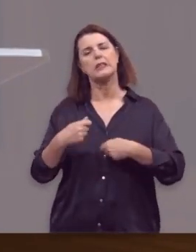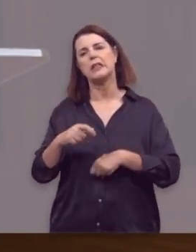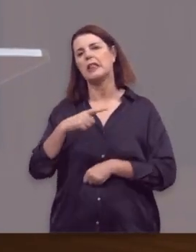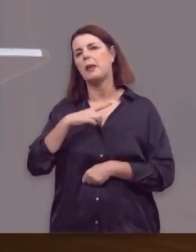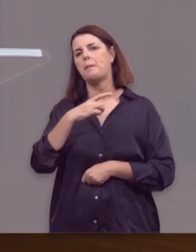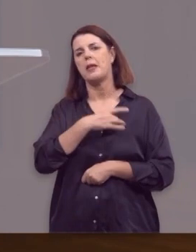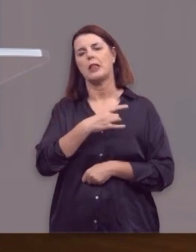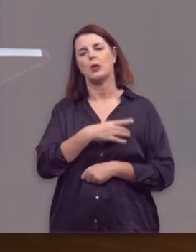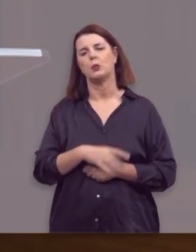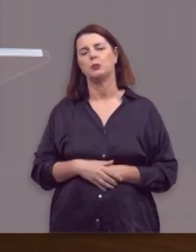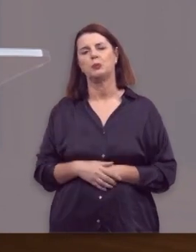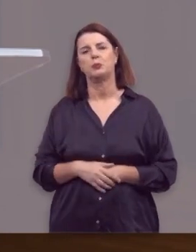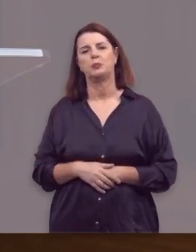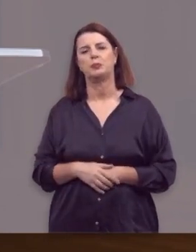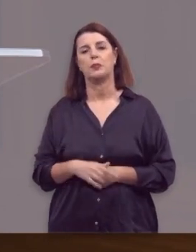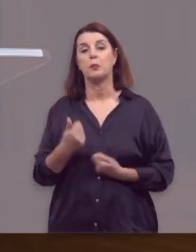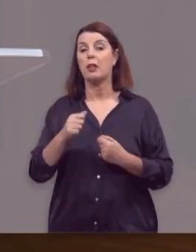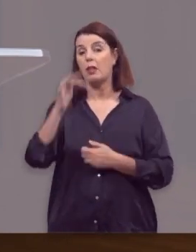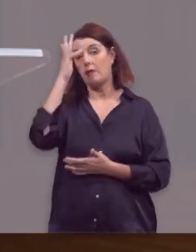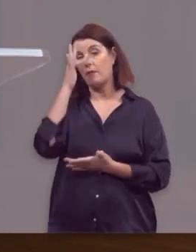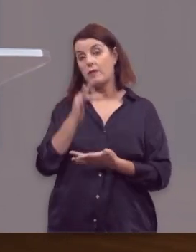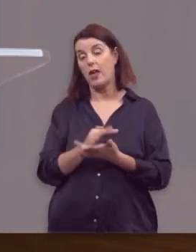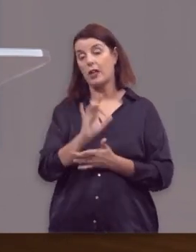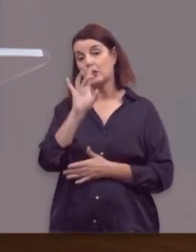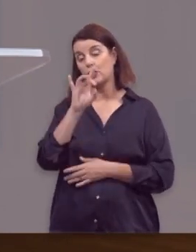medo. Você precisa ter fé.